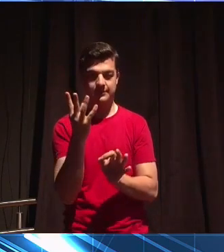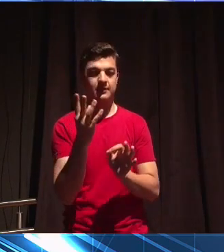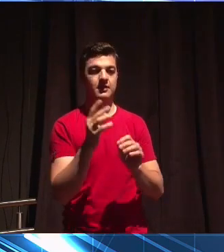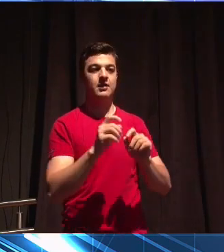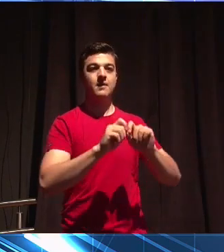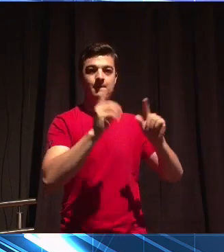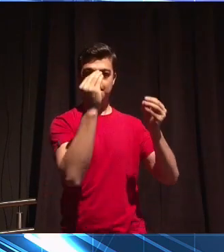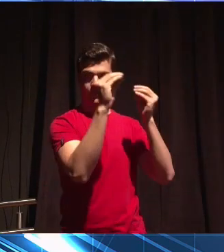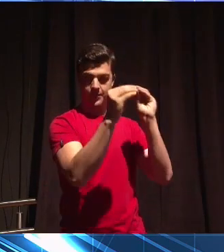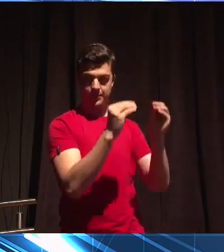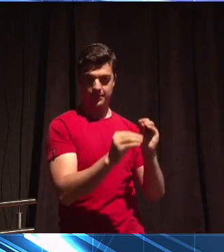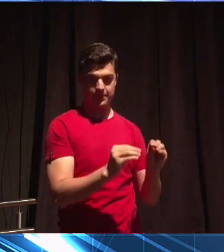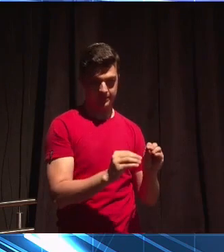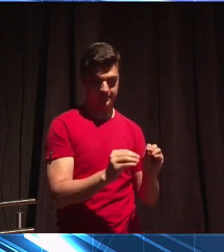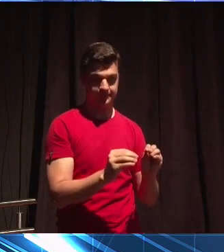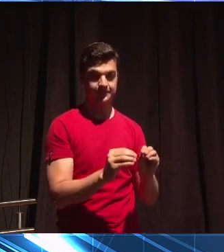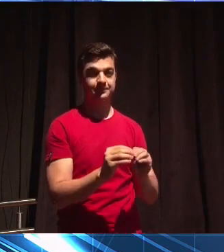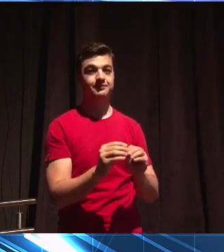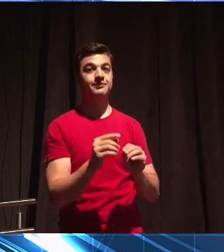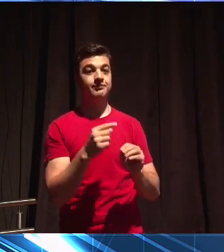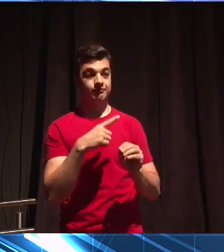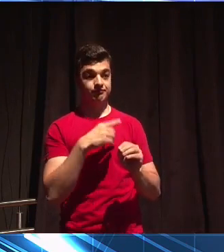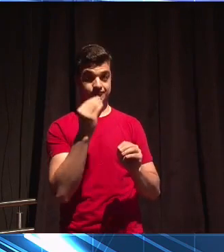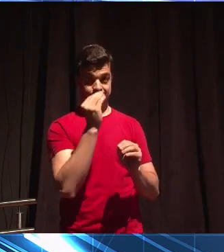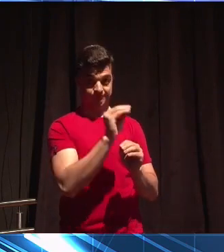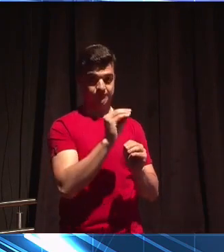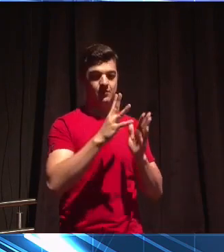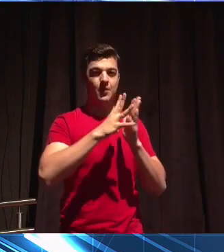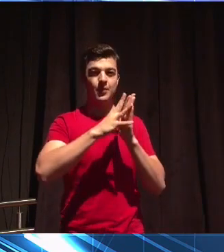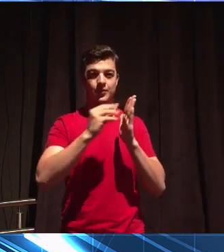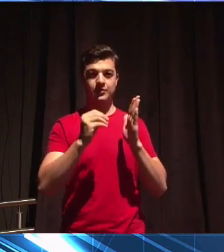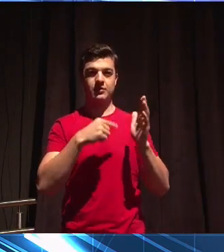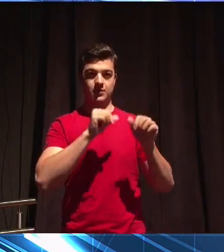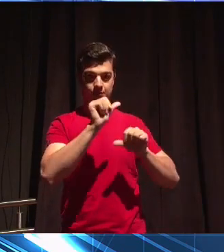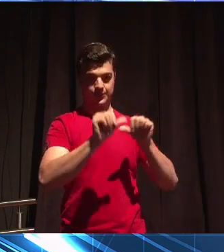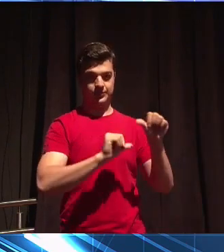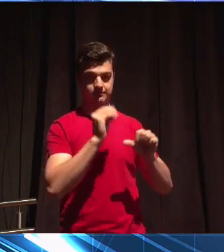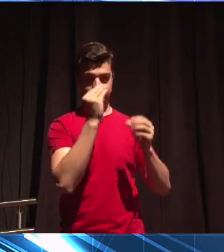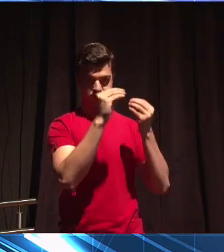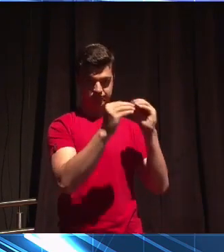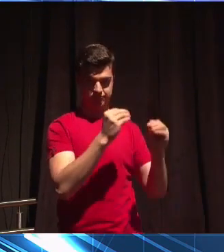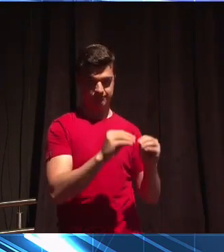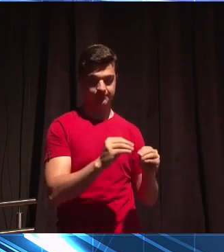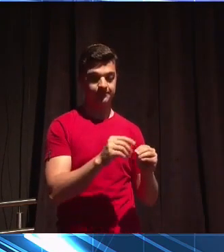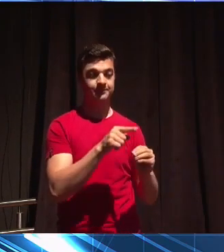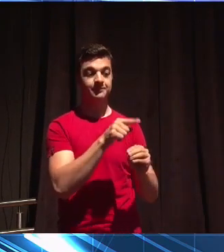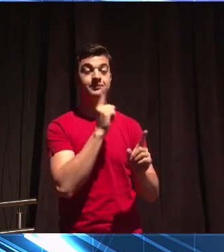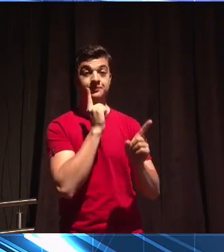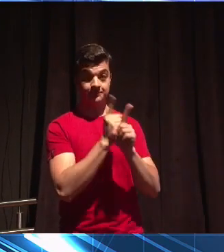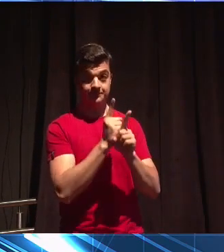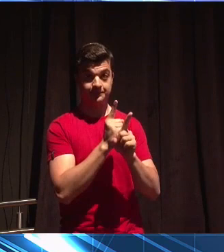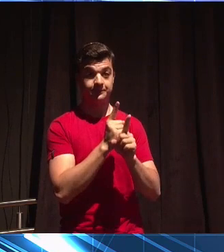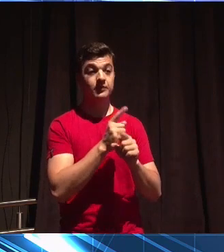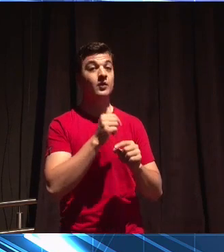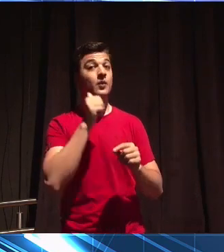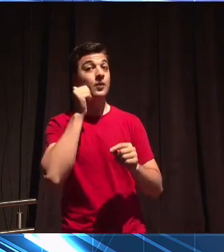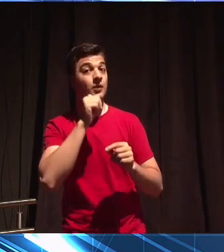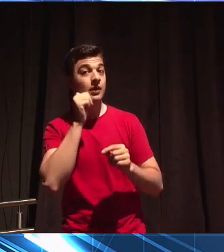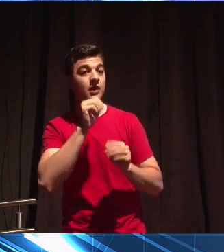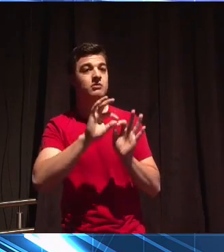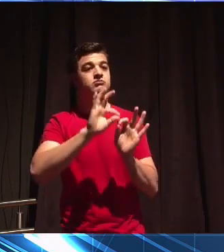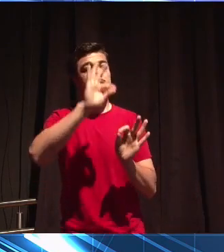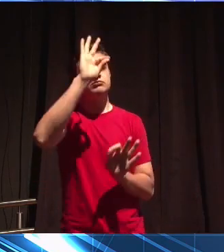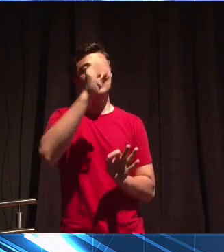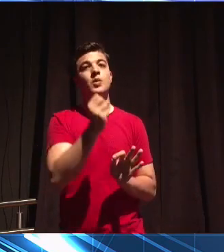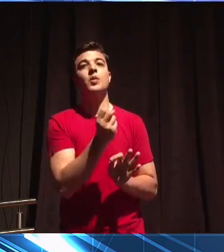olha para mim, eu já rompi assim, eu já tenho um problema de entrada no modelo. Eu vou começar, às vezes, a jogar ali muitas informações e uma hora eu